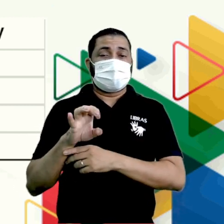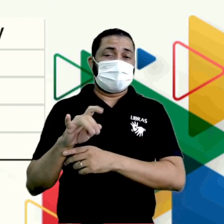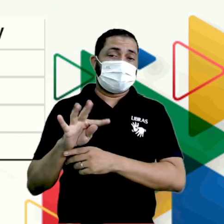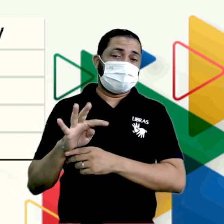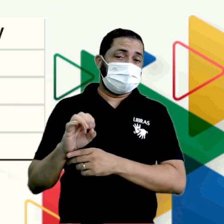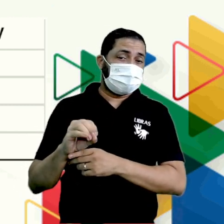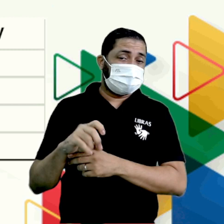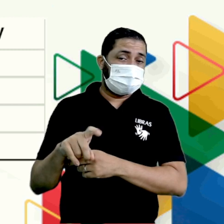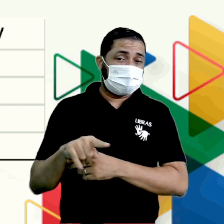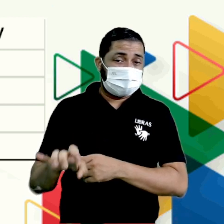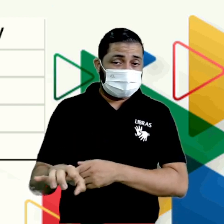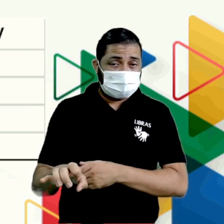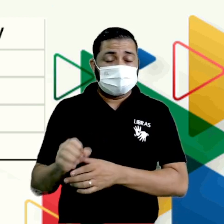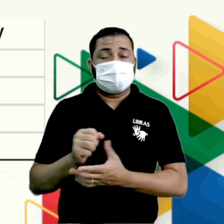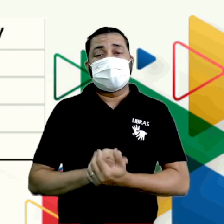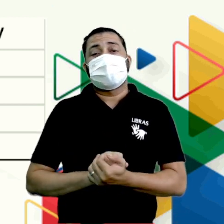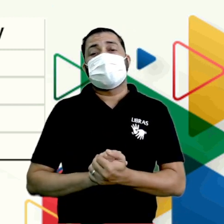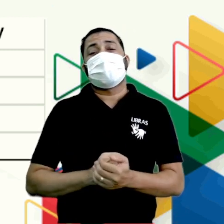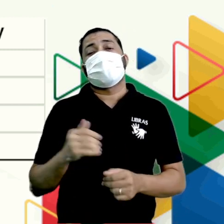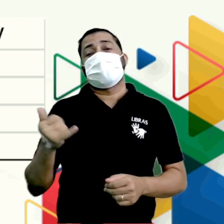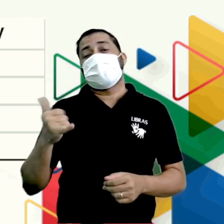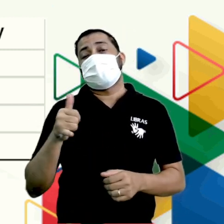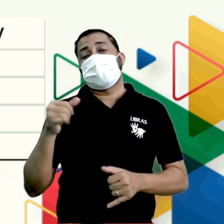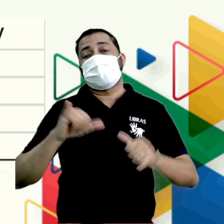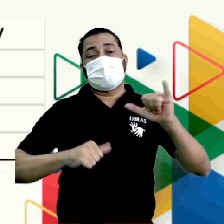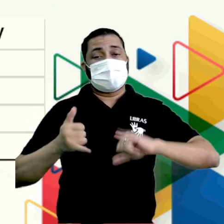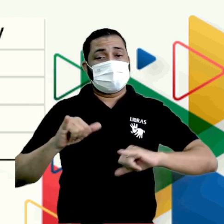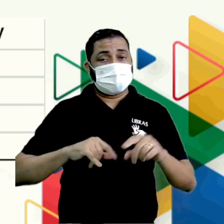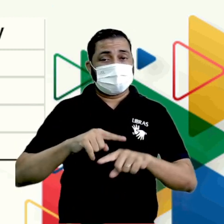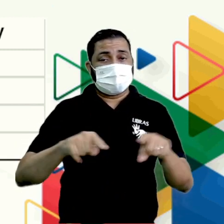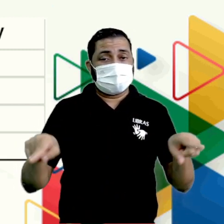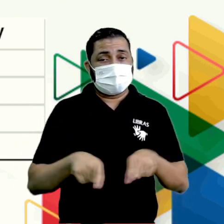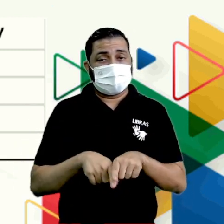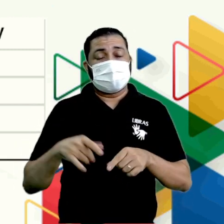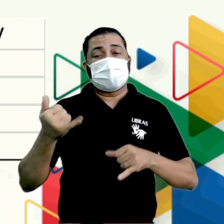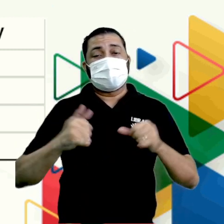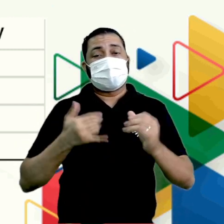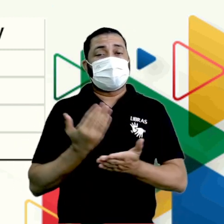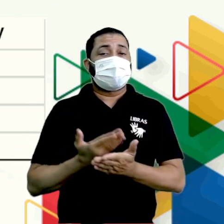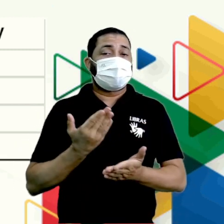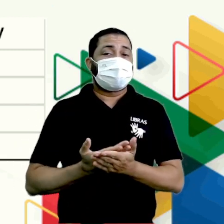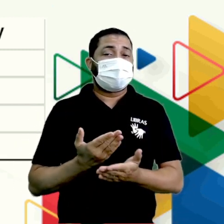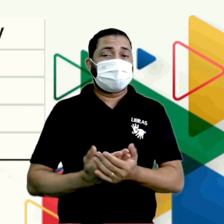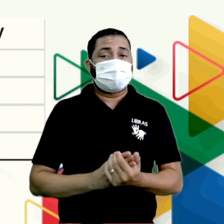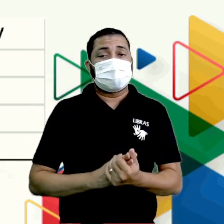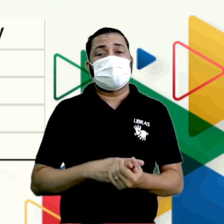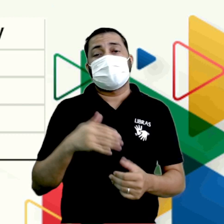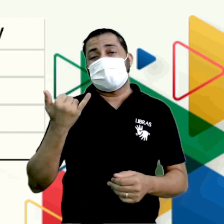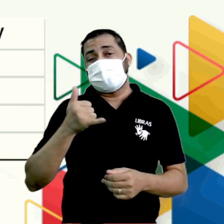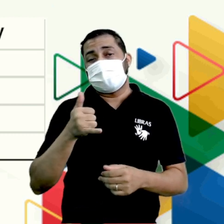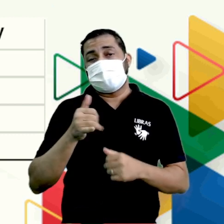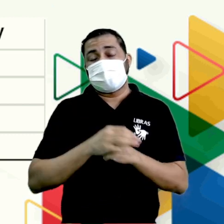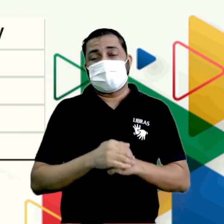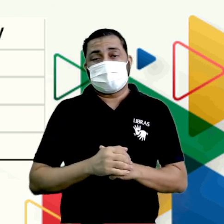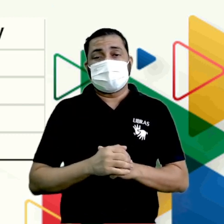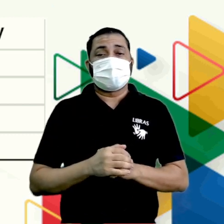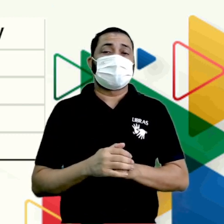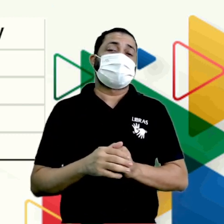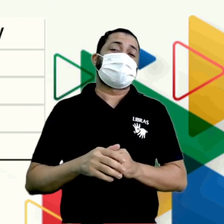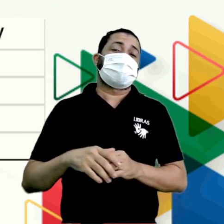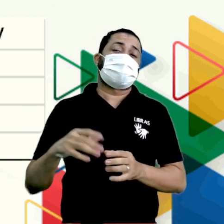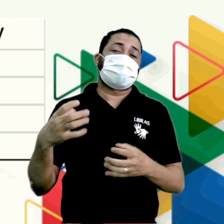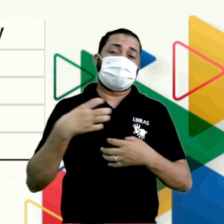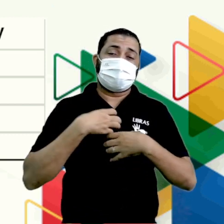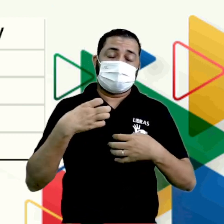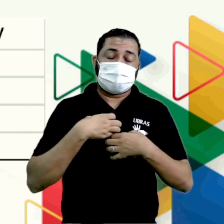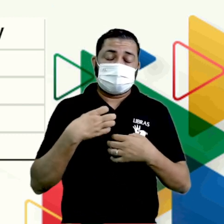certo? A eletroquímica é a área da química que vai estudar a eletricidade, a energia na